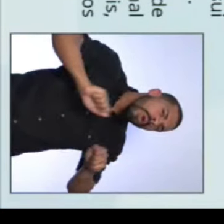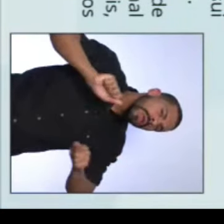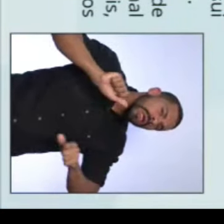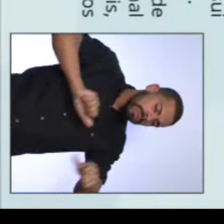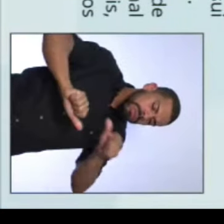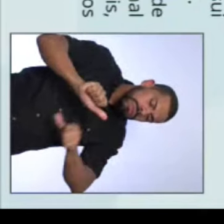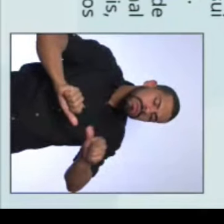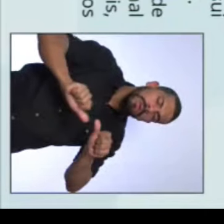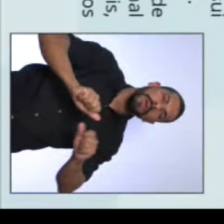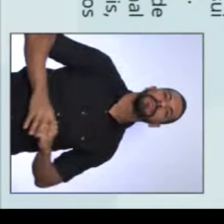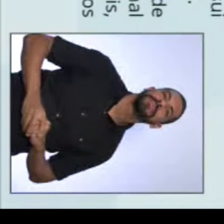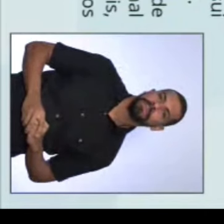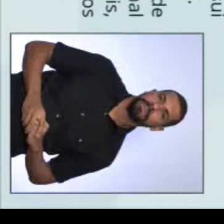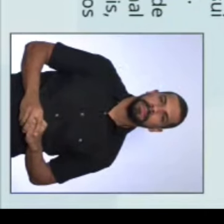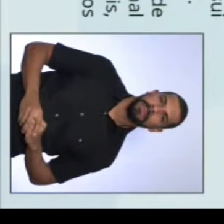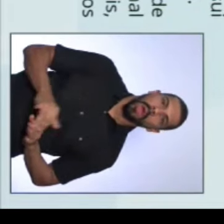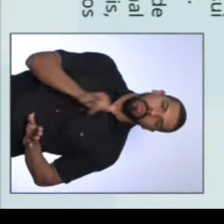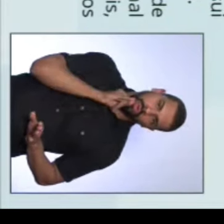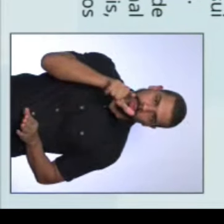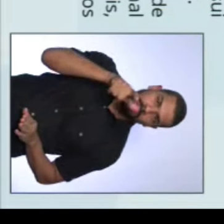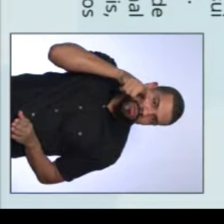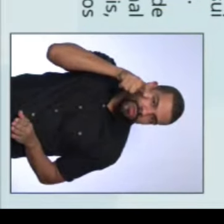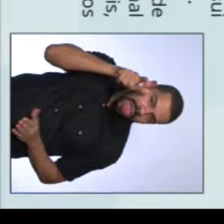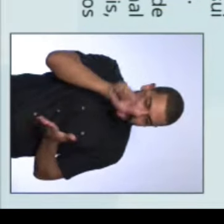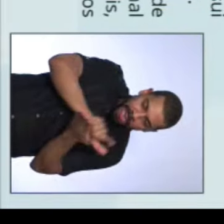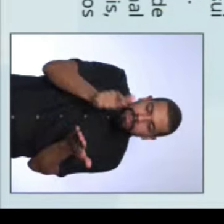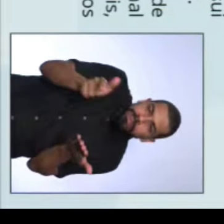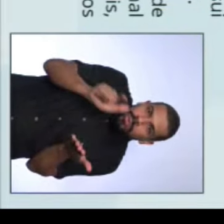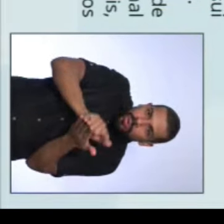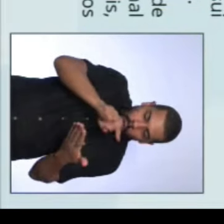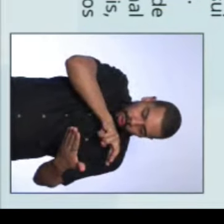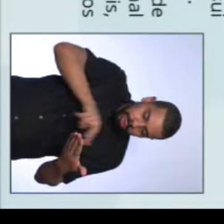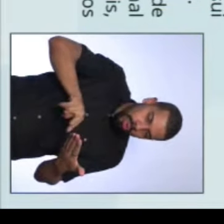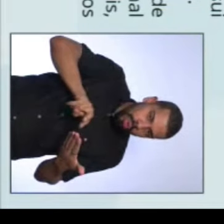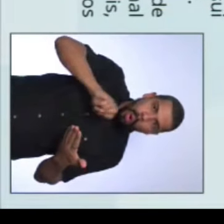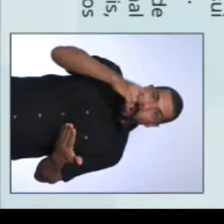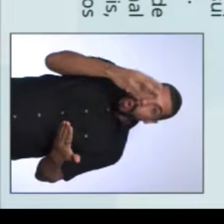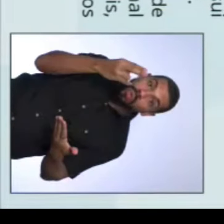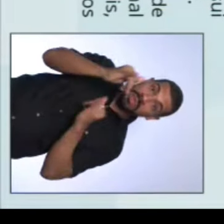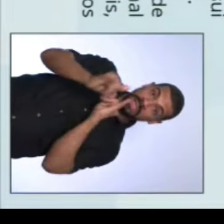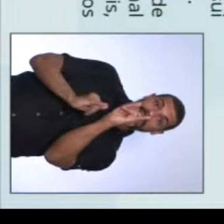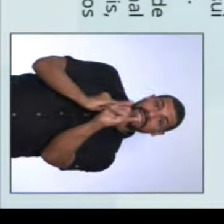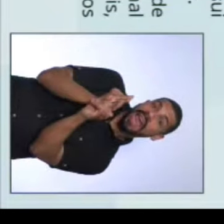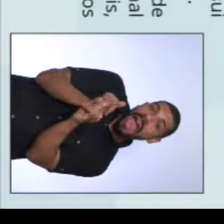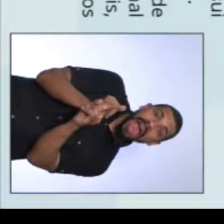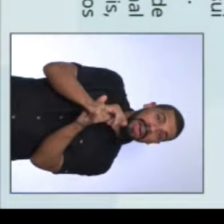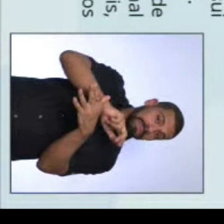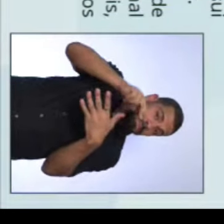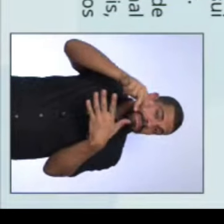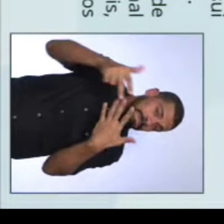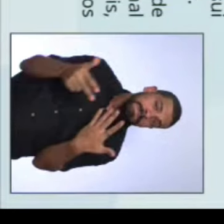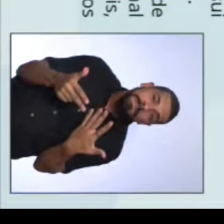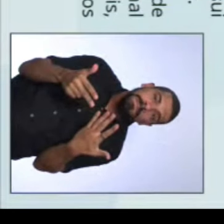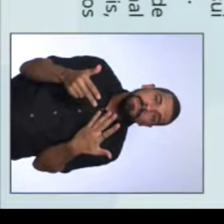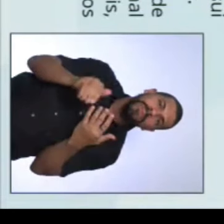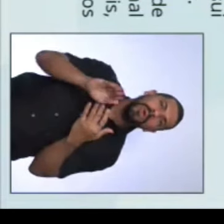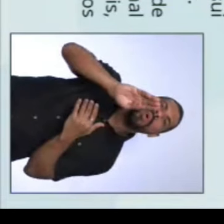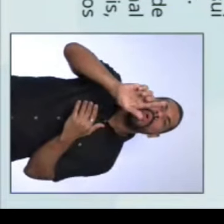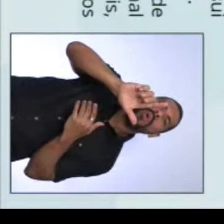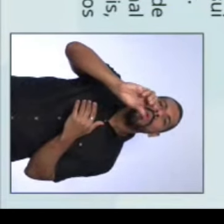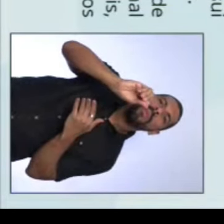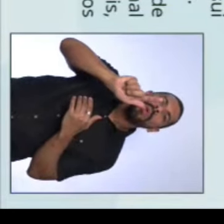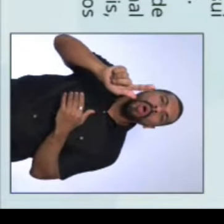Né? Claro, se você leu no jornal impresso, né? A gente falou, se você leu na internet, por meio de jornais digitais, blogs,